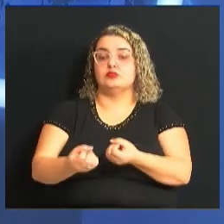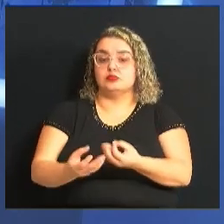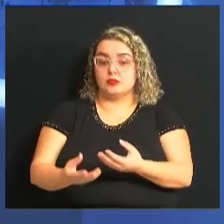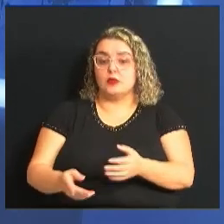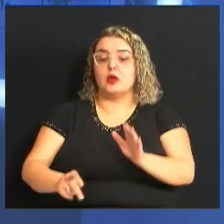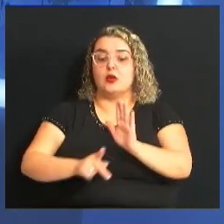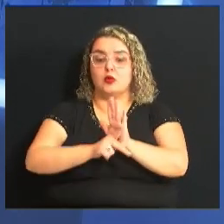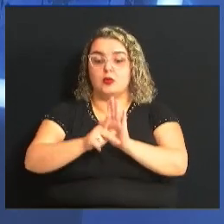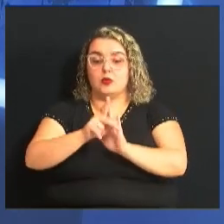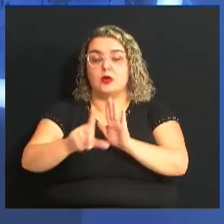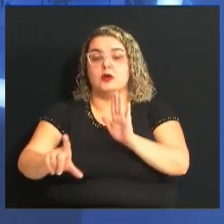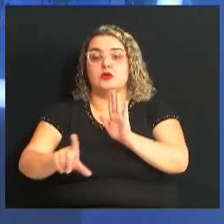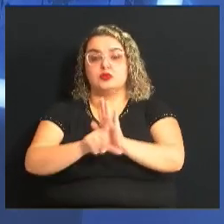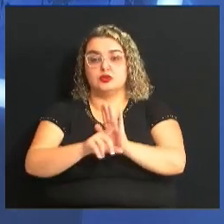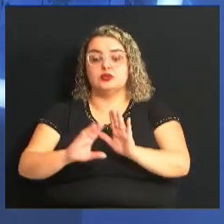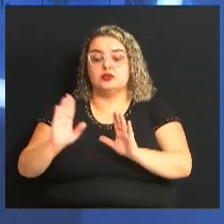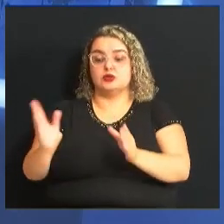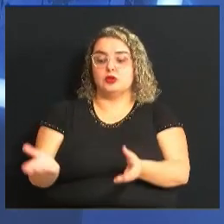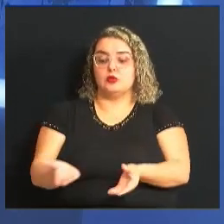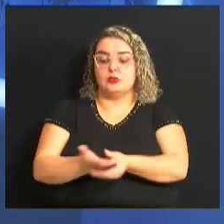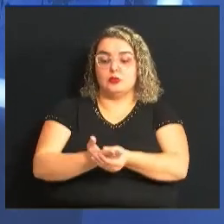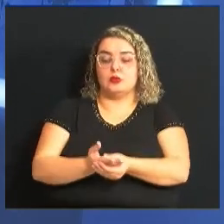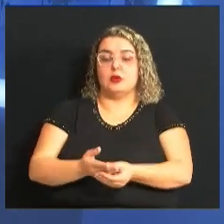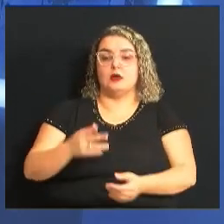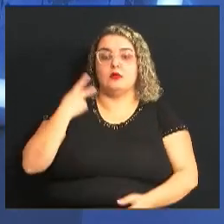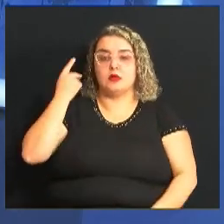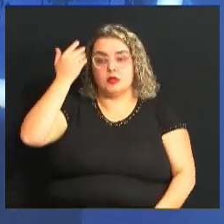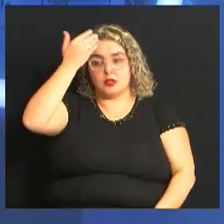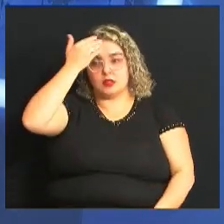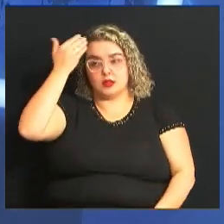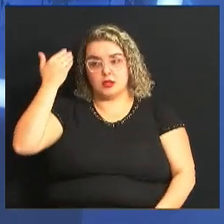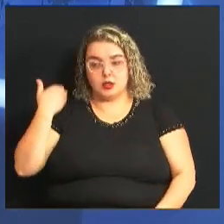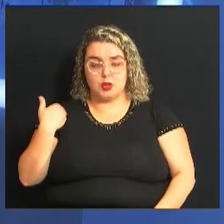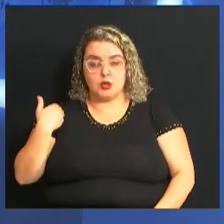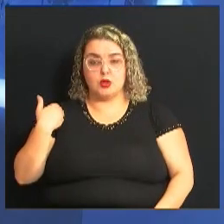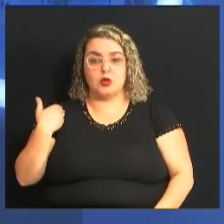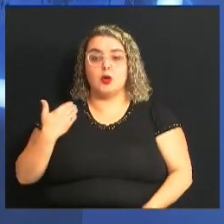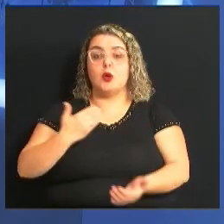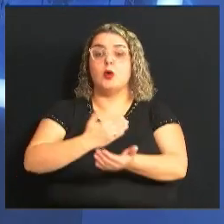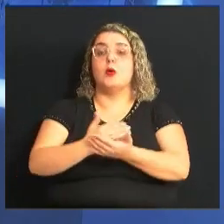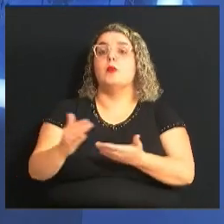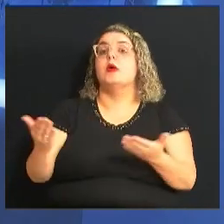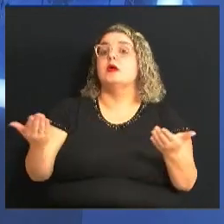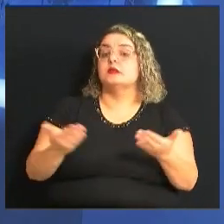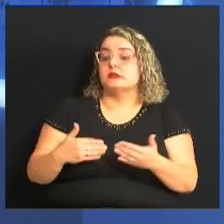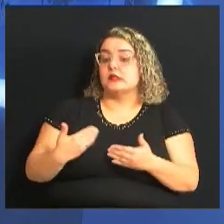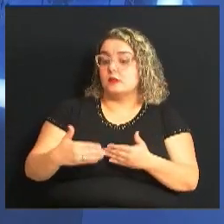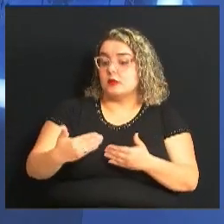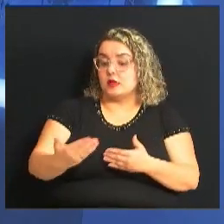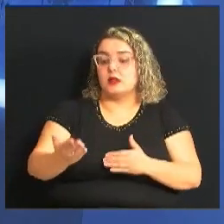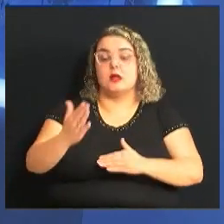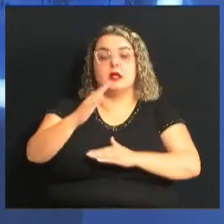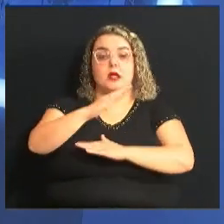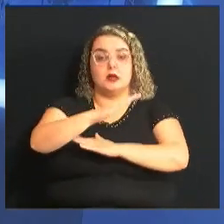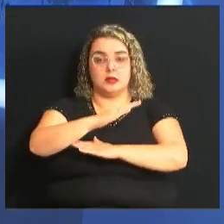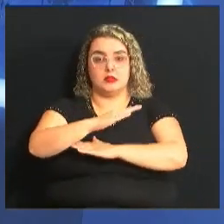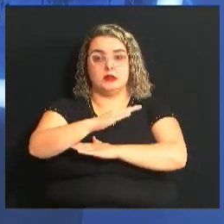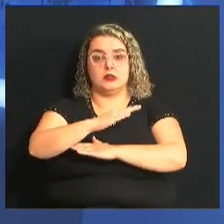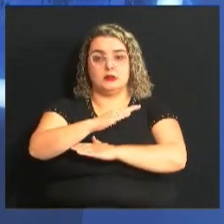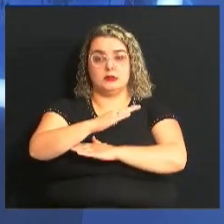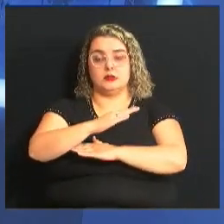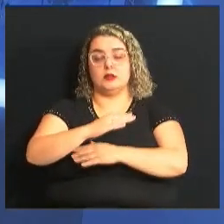projeto, protocolado pela vereadora Débora Palermo, começa agora, então, a tramitar na Câmara, vai